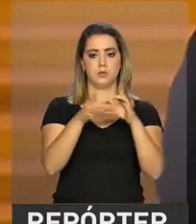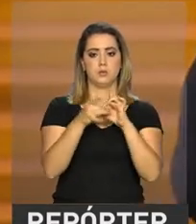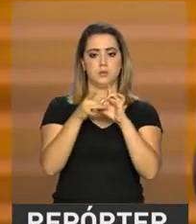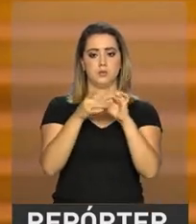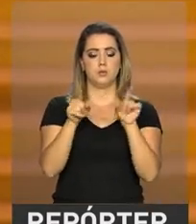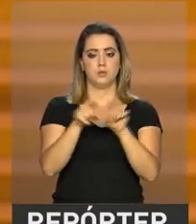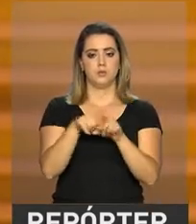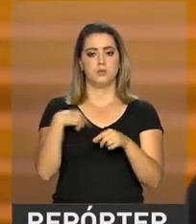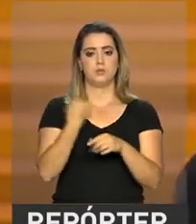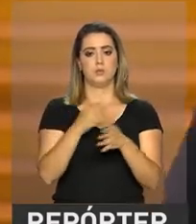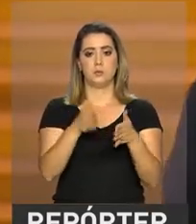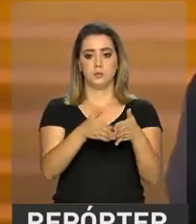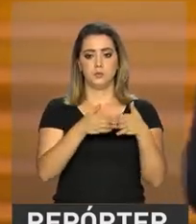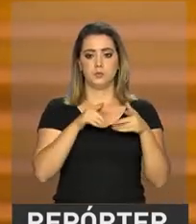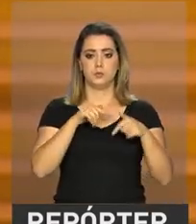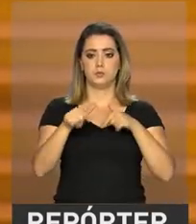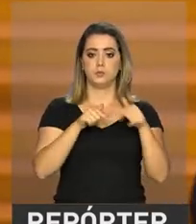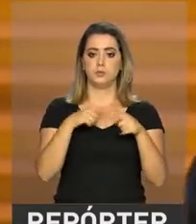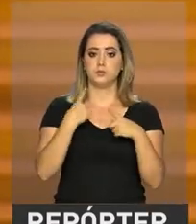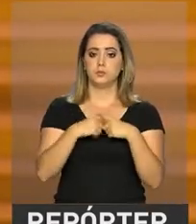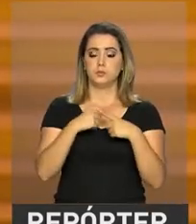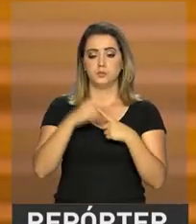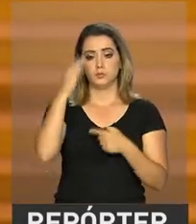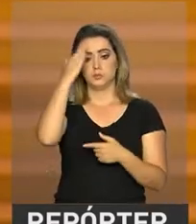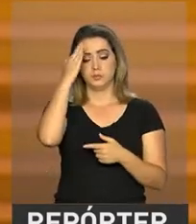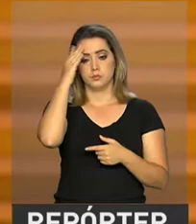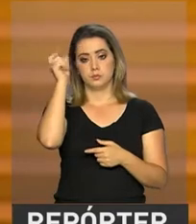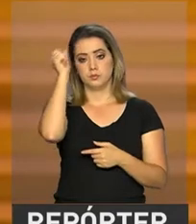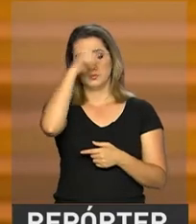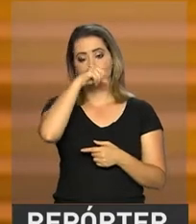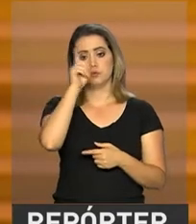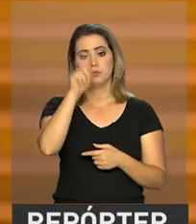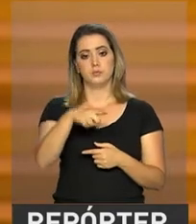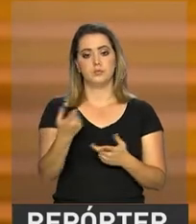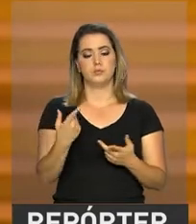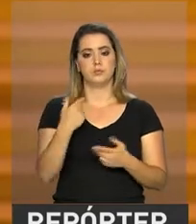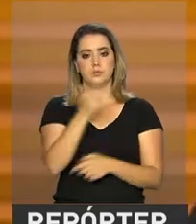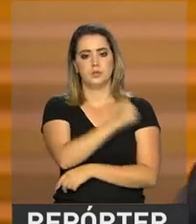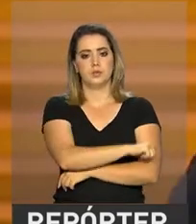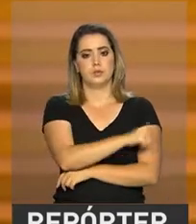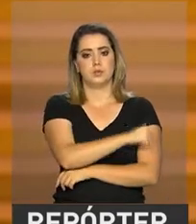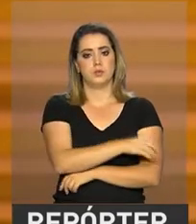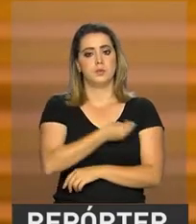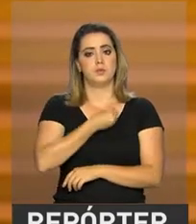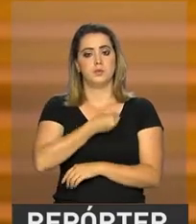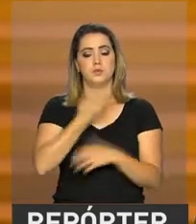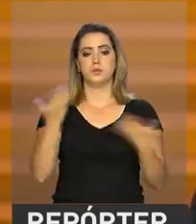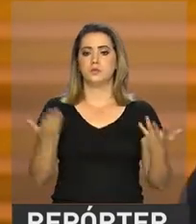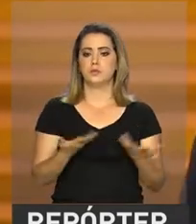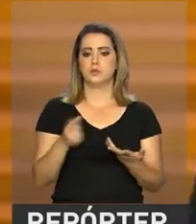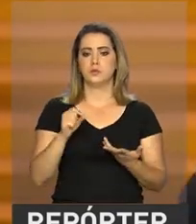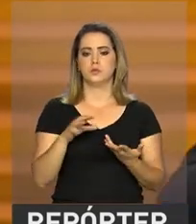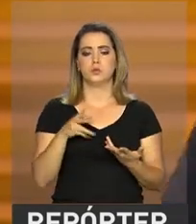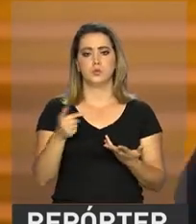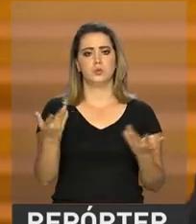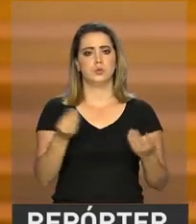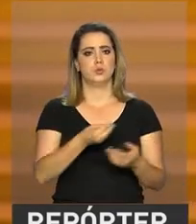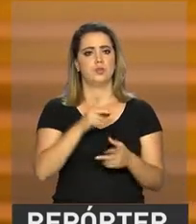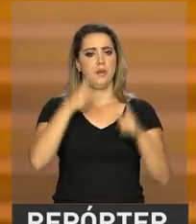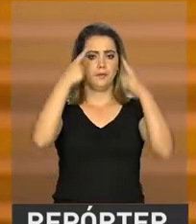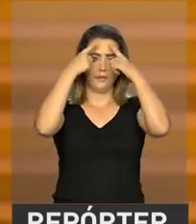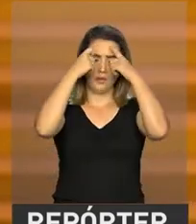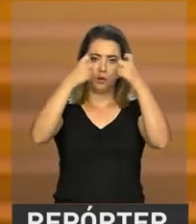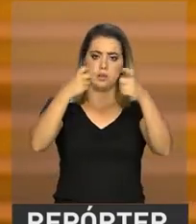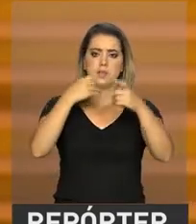gente clamava, porque sabe das dificuldades que o Rio vive hoje, e não apenas o Rio, né? A questão da violência vem